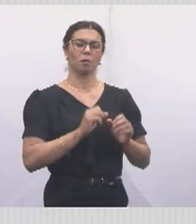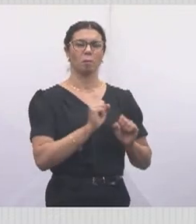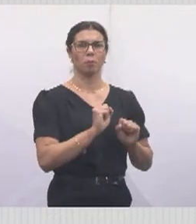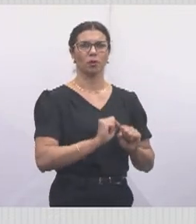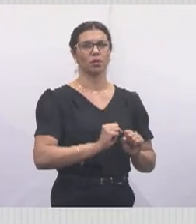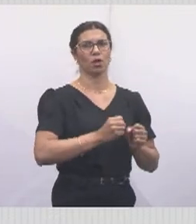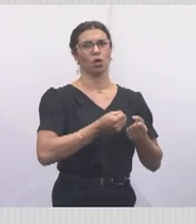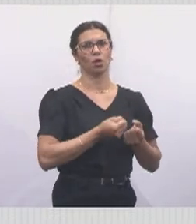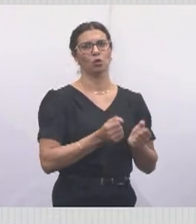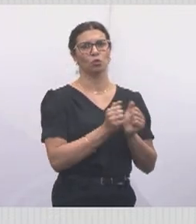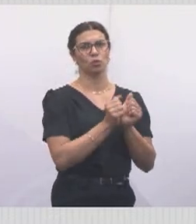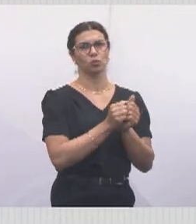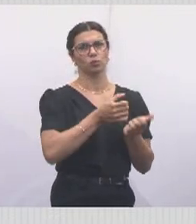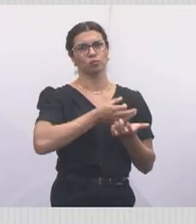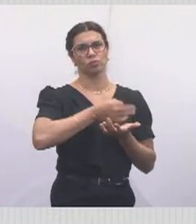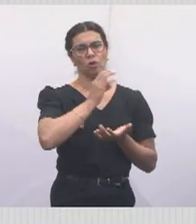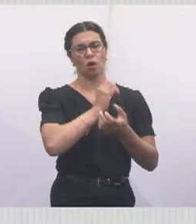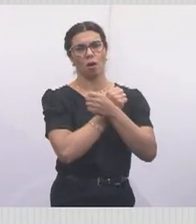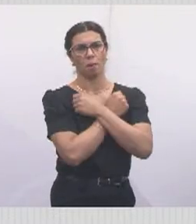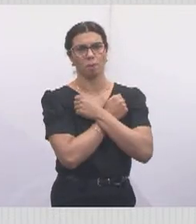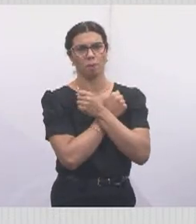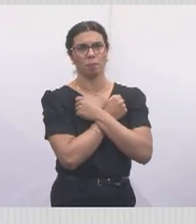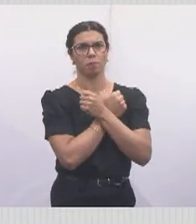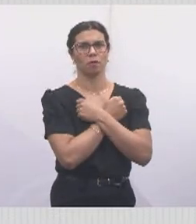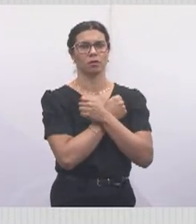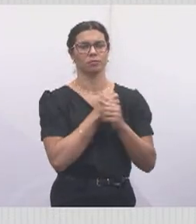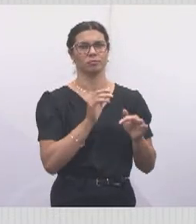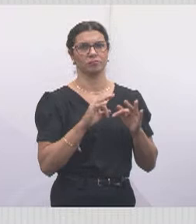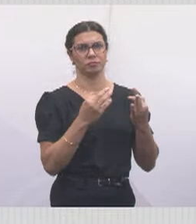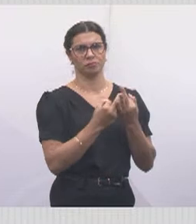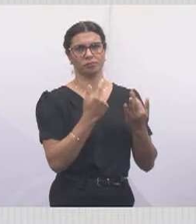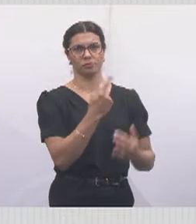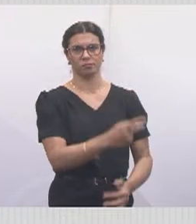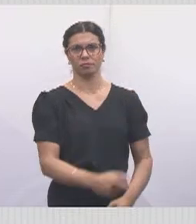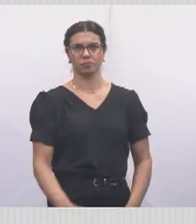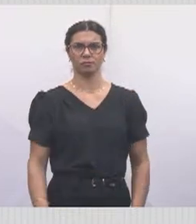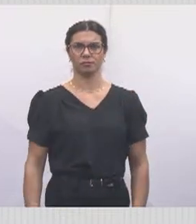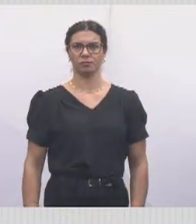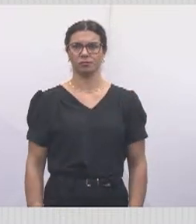tomado esse café junto com o senhor. Um abraço para o senhor e para a família.